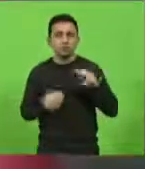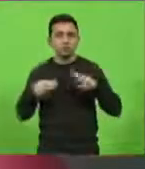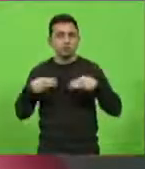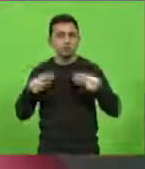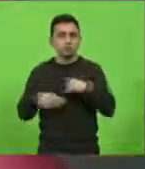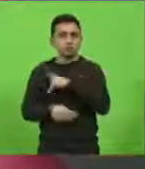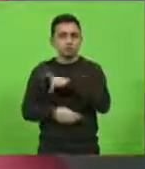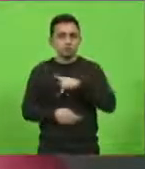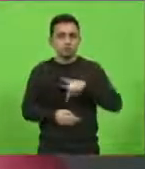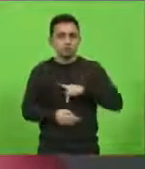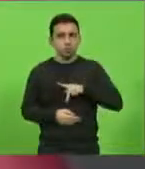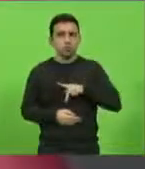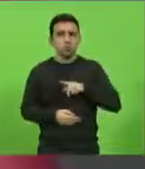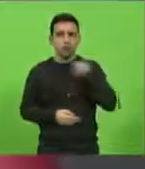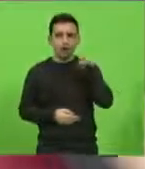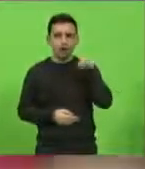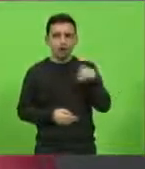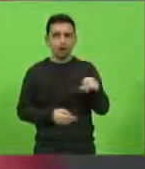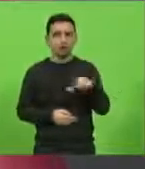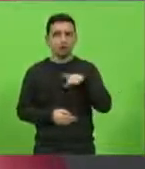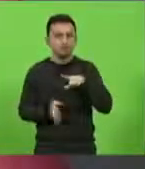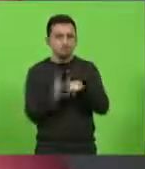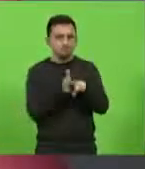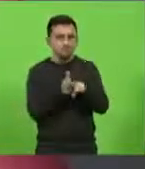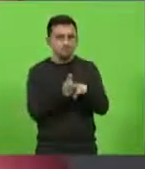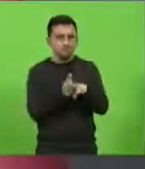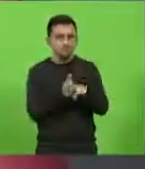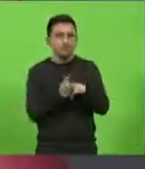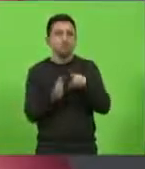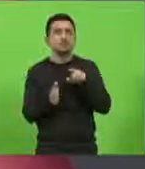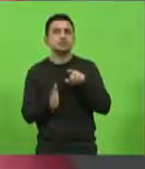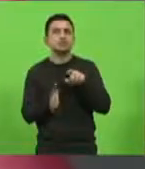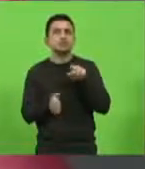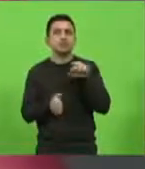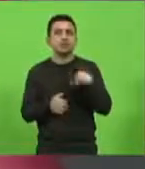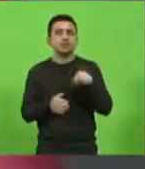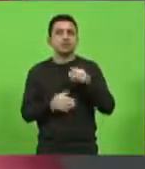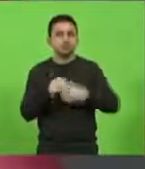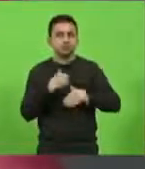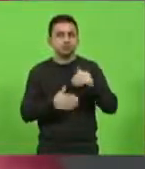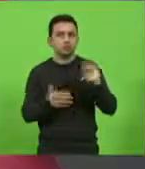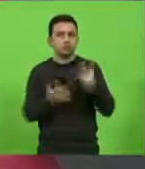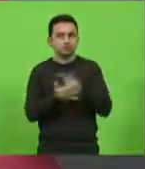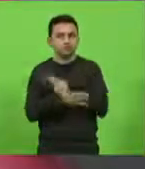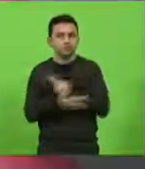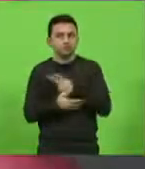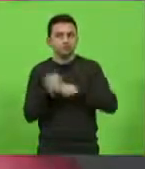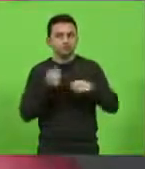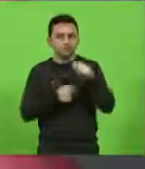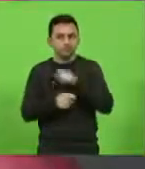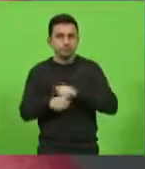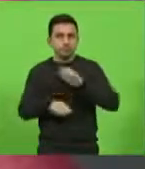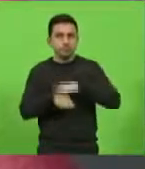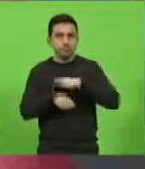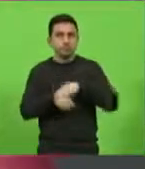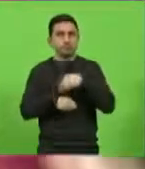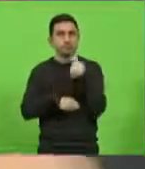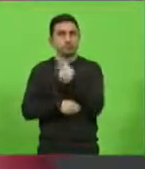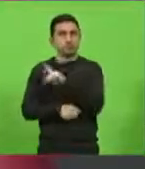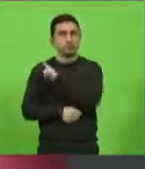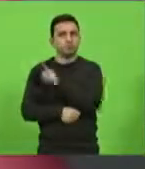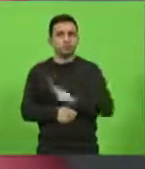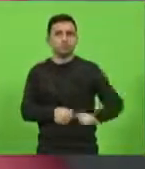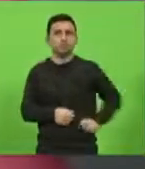cujo objeto era apenas a investigação de eventual prática de ato de improbidade uma esse e por parte do governador do Estado